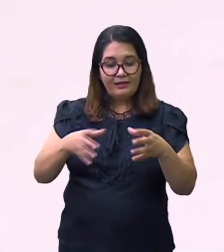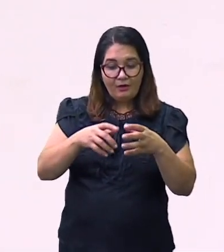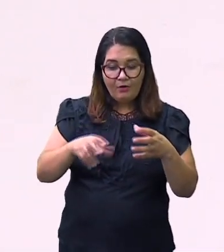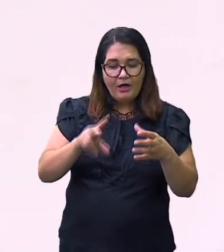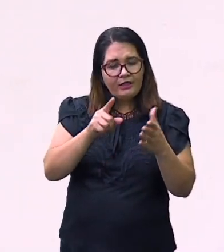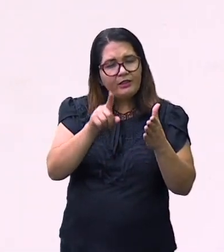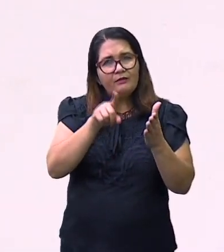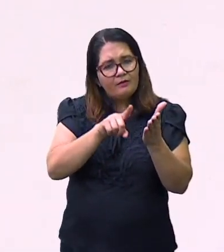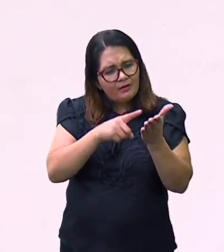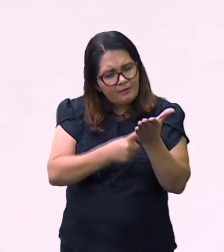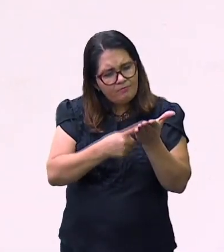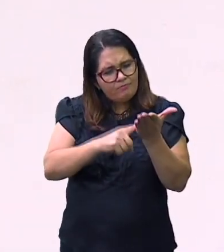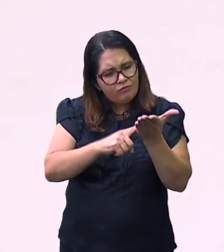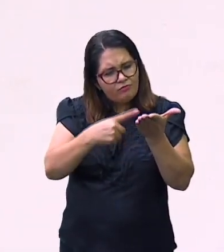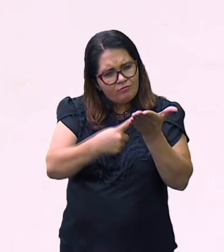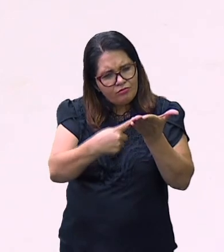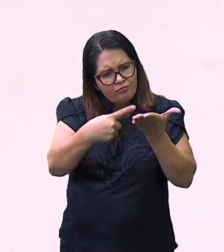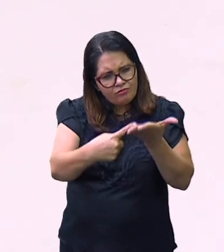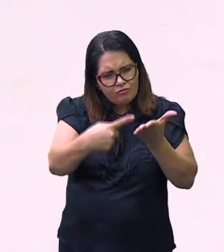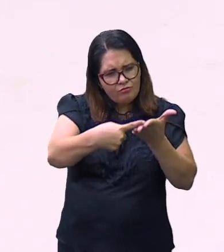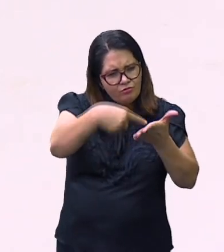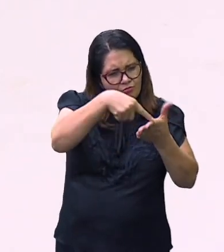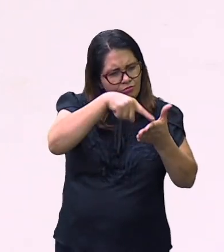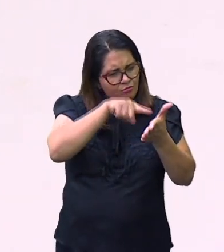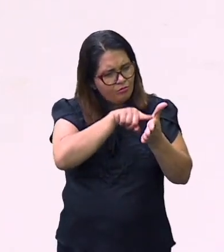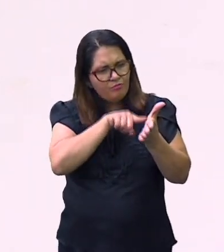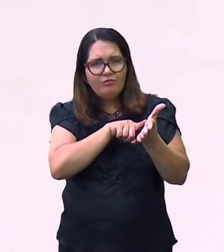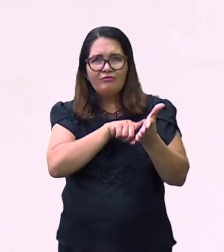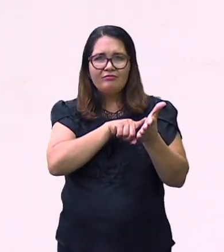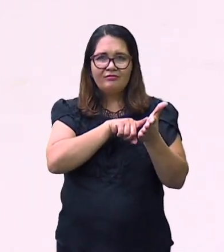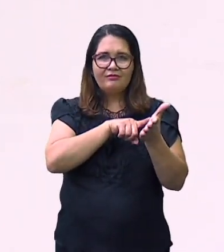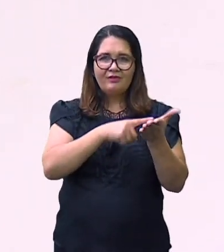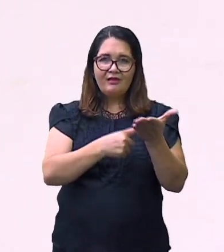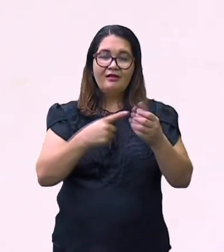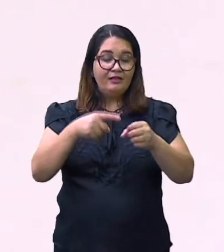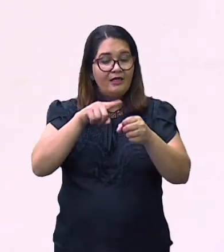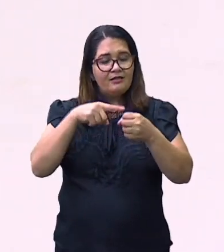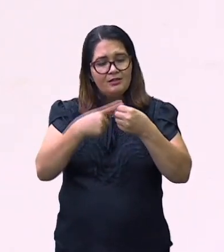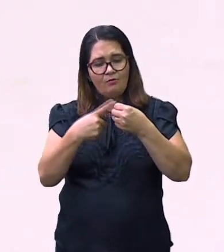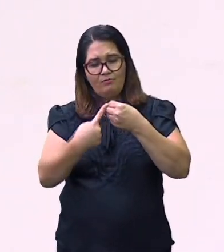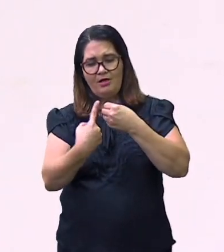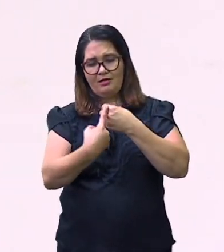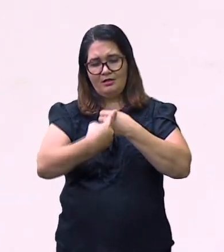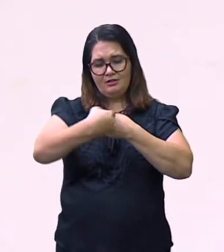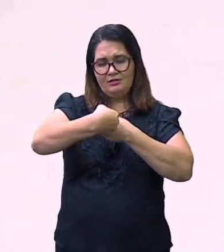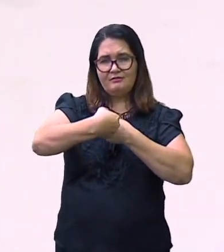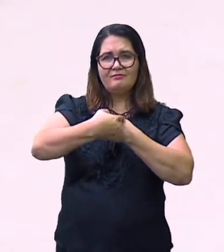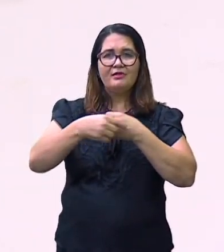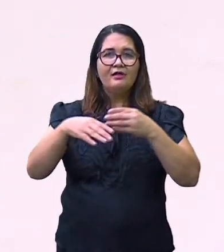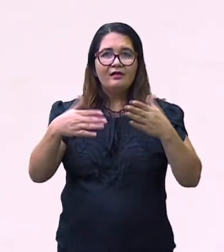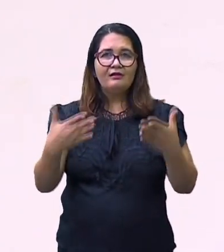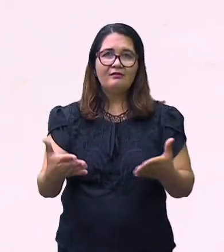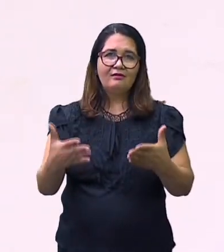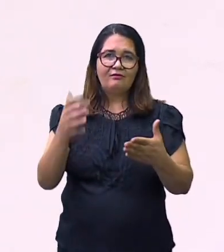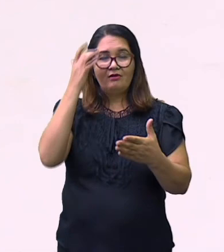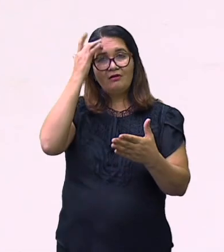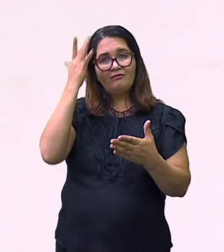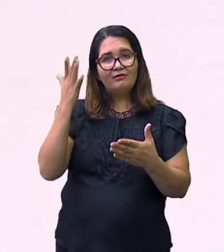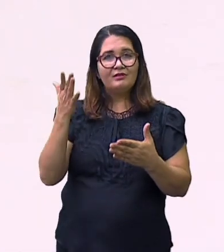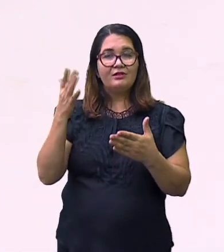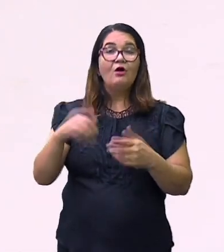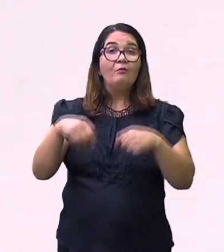fazer, geralmente eles acontecem aos pares. Então nós vamos precisar de 2, para que a gente pelo